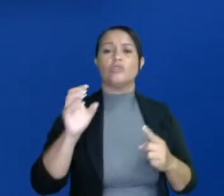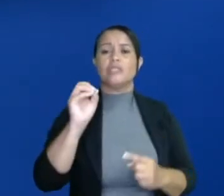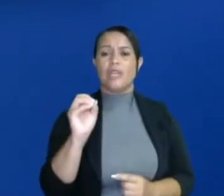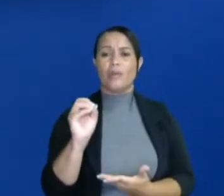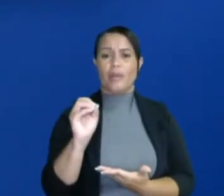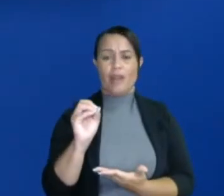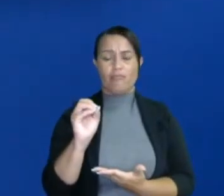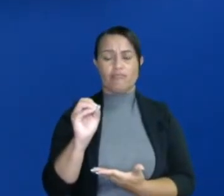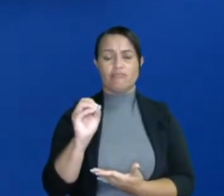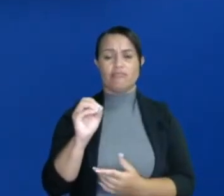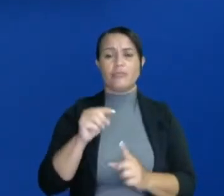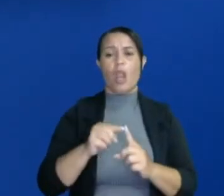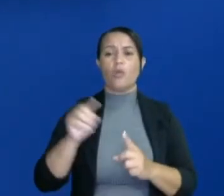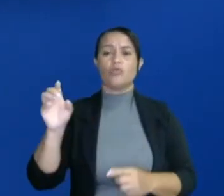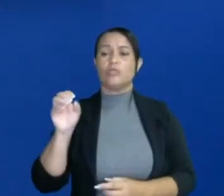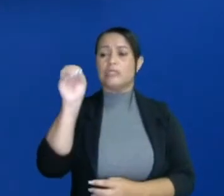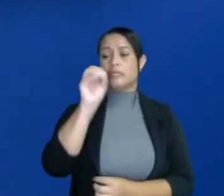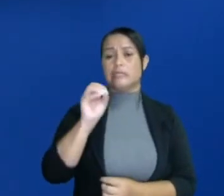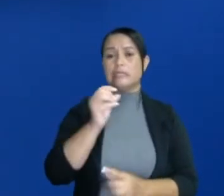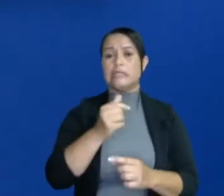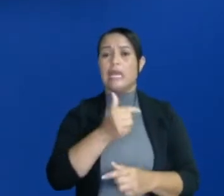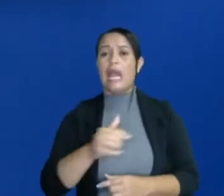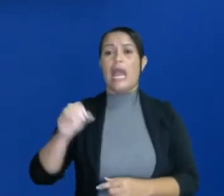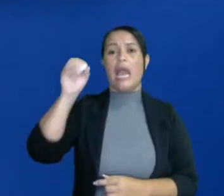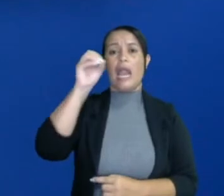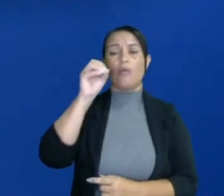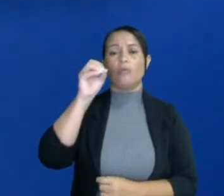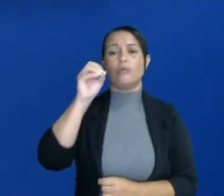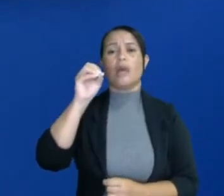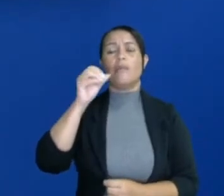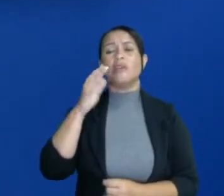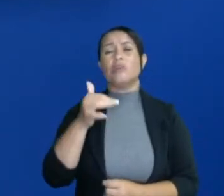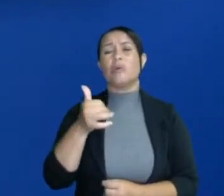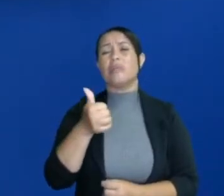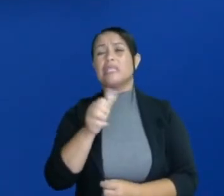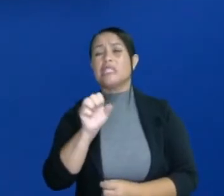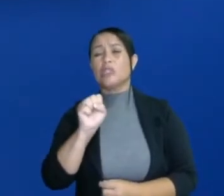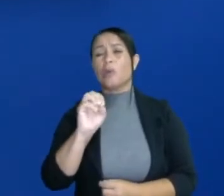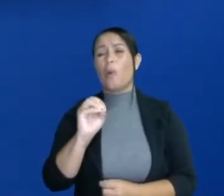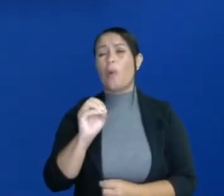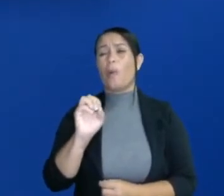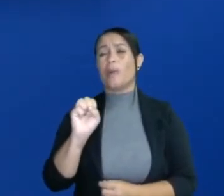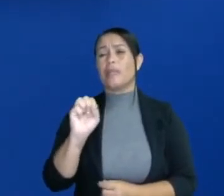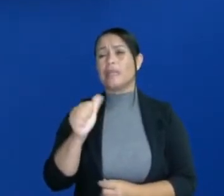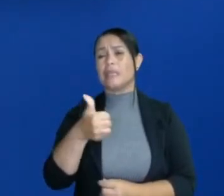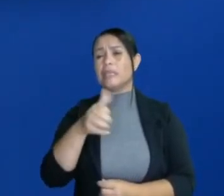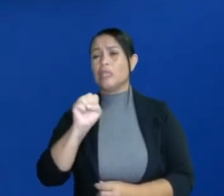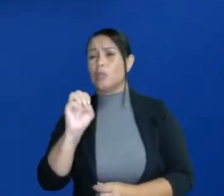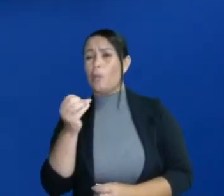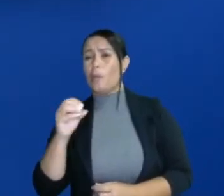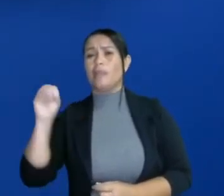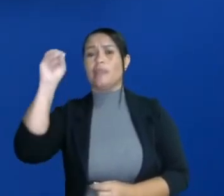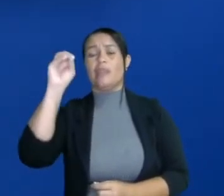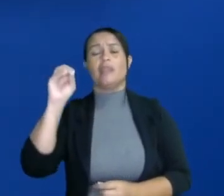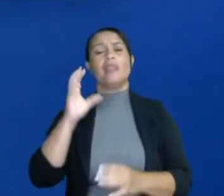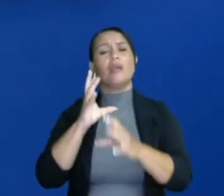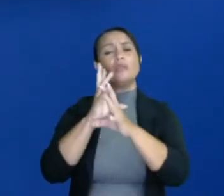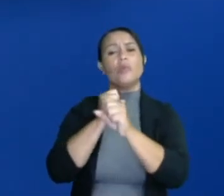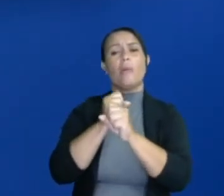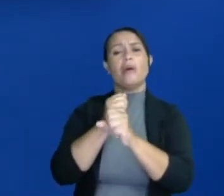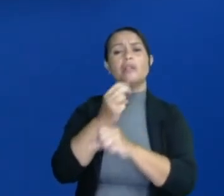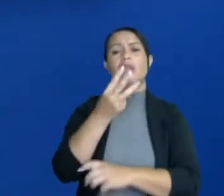e aí você vai ter a variação para leste até 180 e a variação para oeste até 180. E aí, totalizando, no